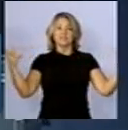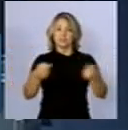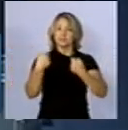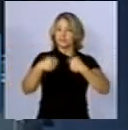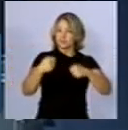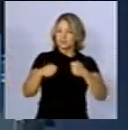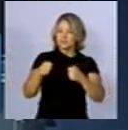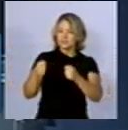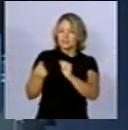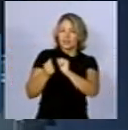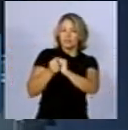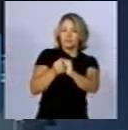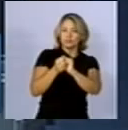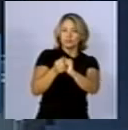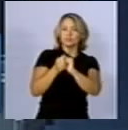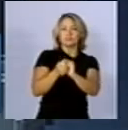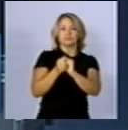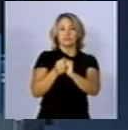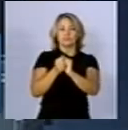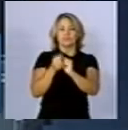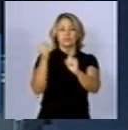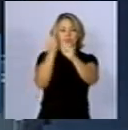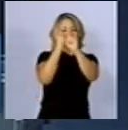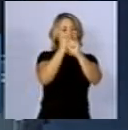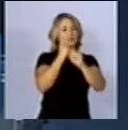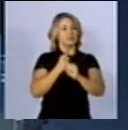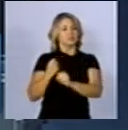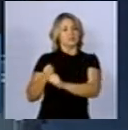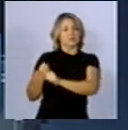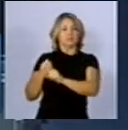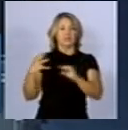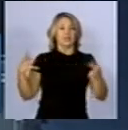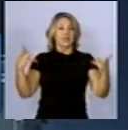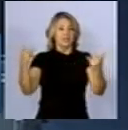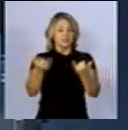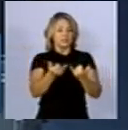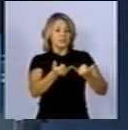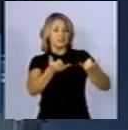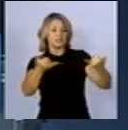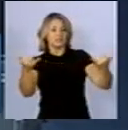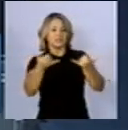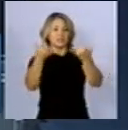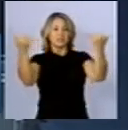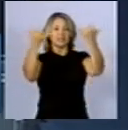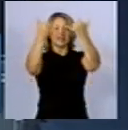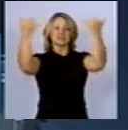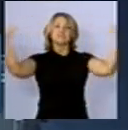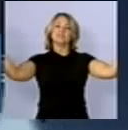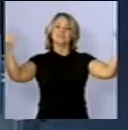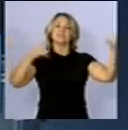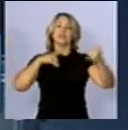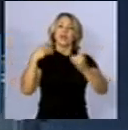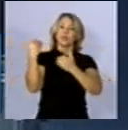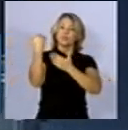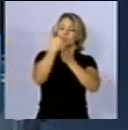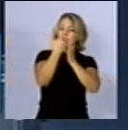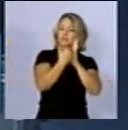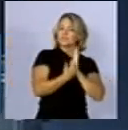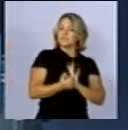licenciadas antes da da construção. Eh, todas elas passam por pelo processo de